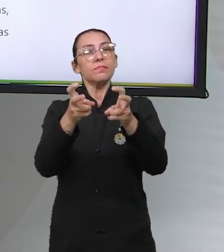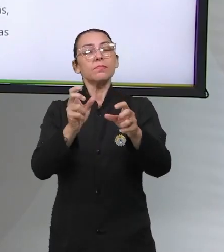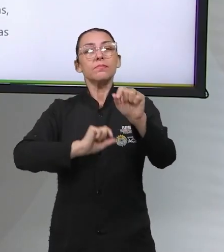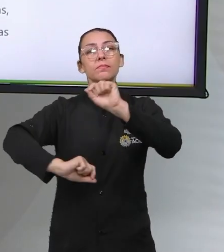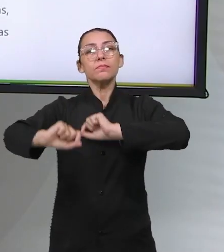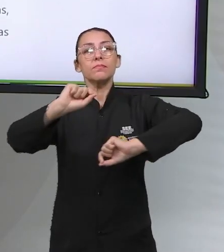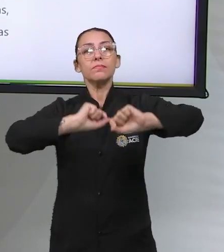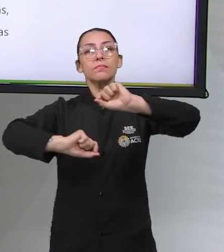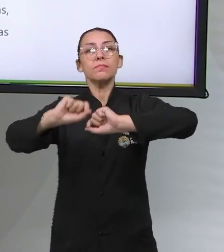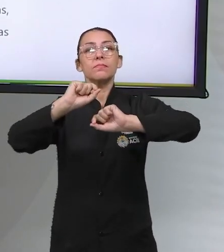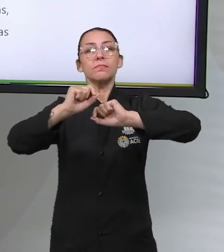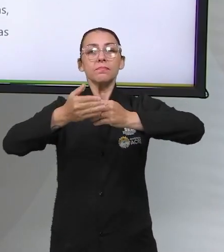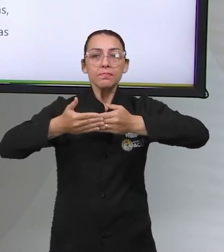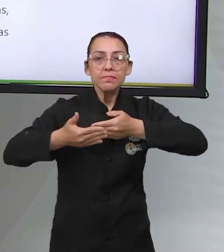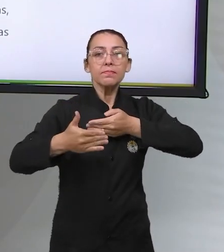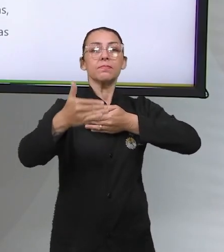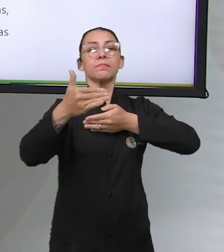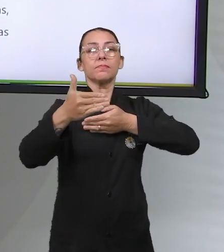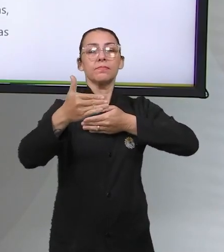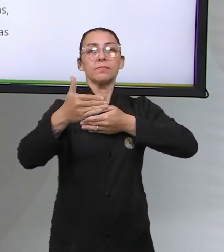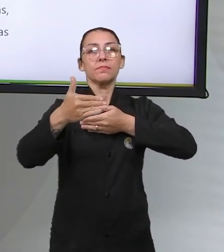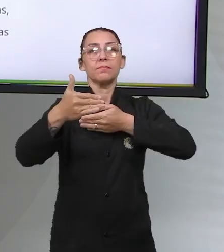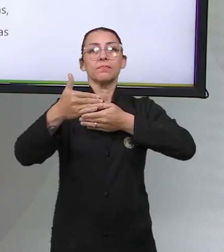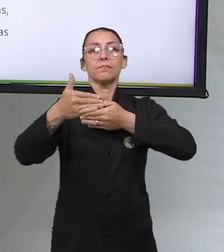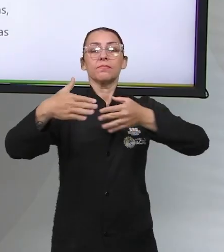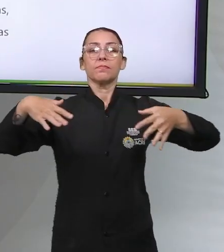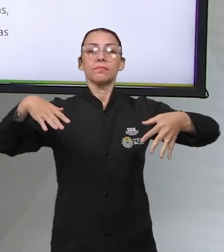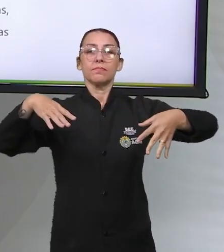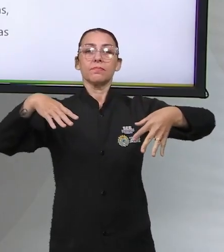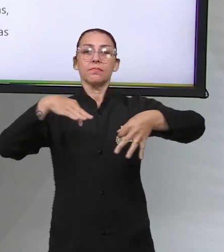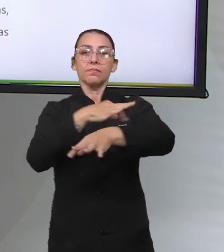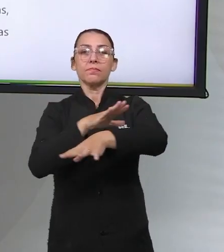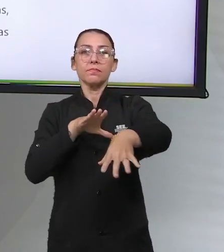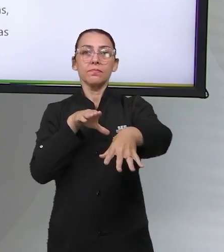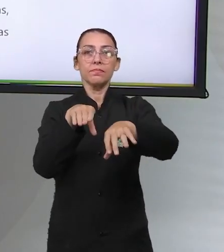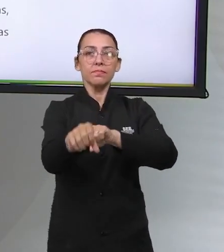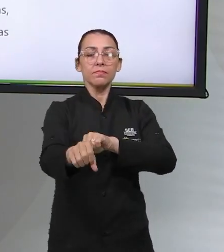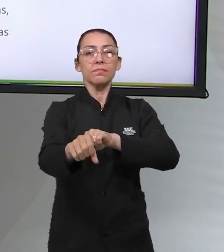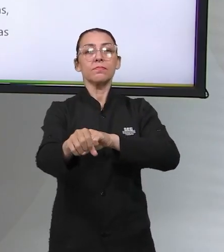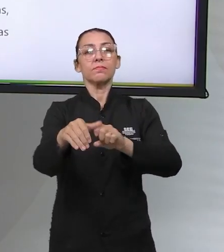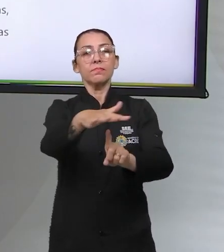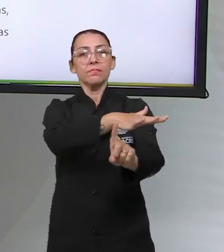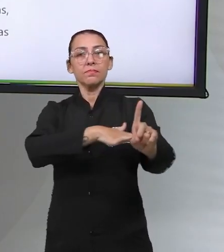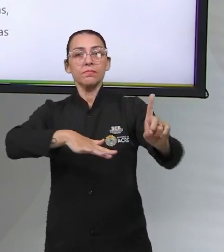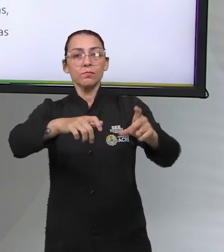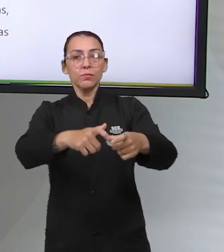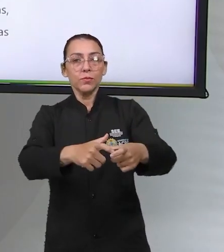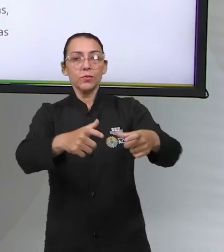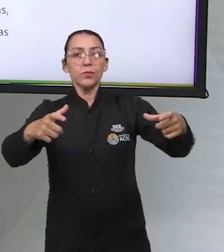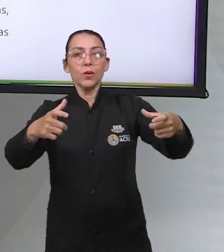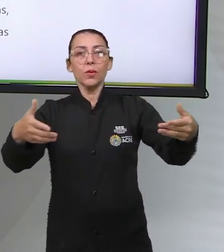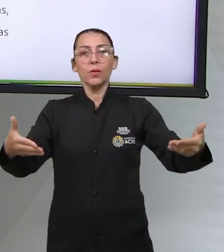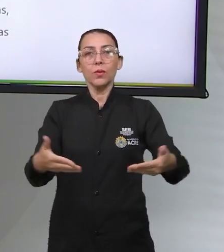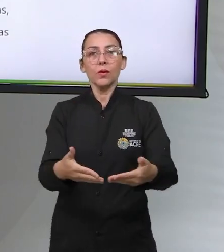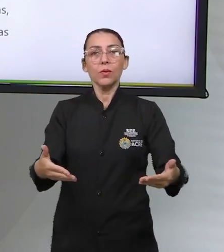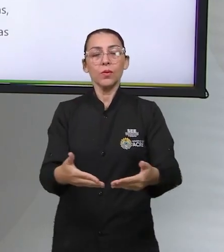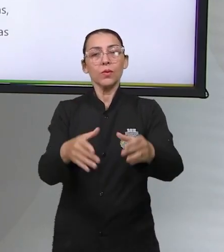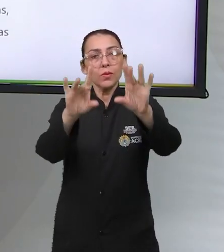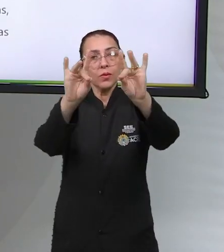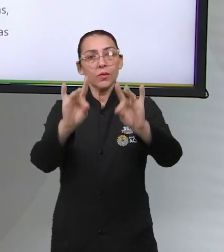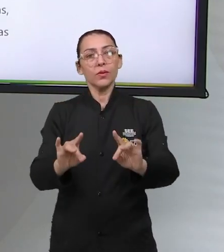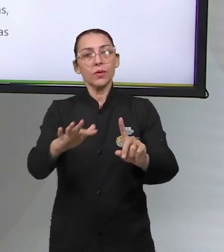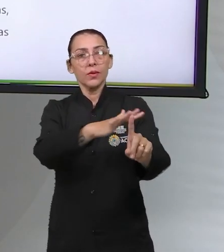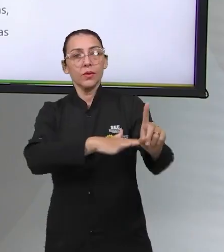que ali foi o ponto de partida para a formação de uma sociedade que hoje nós definimos